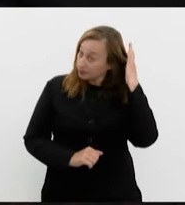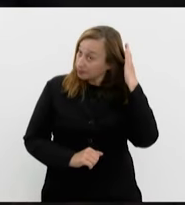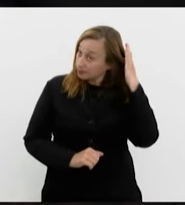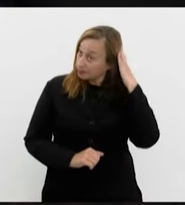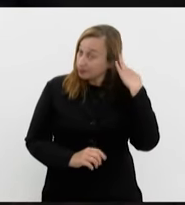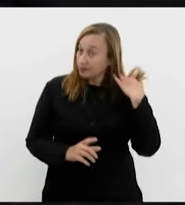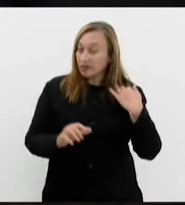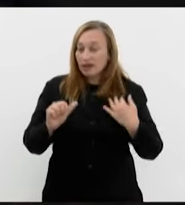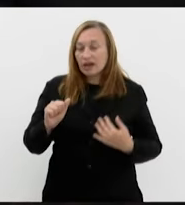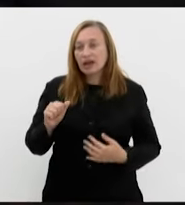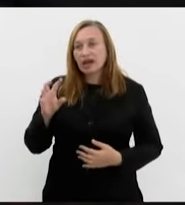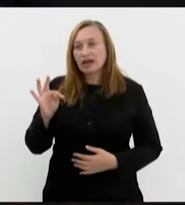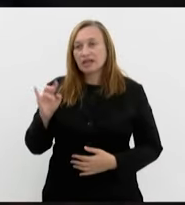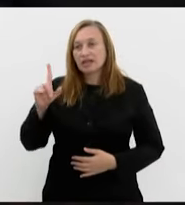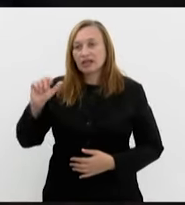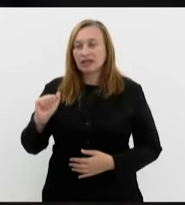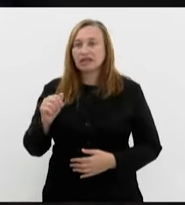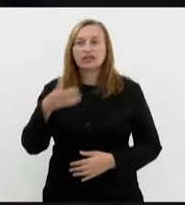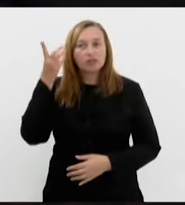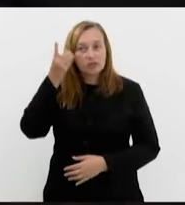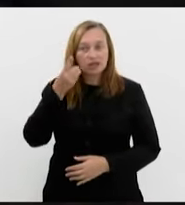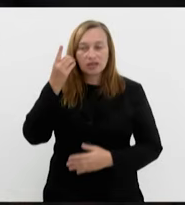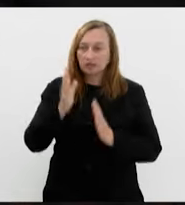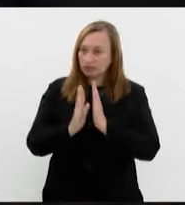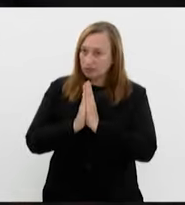Deputado Átila Nunes, por favor.